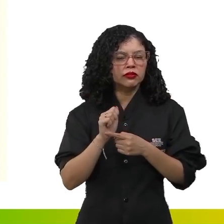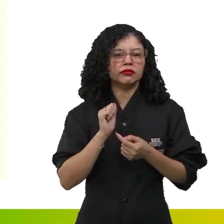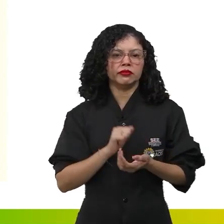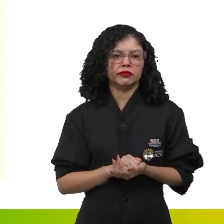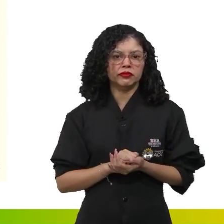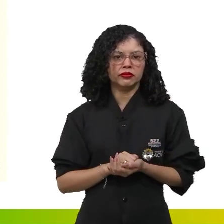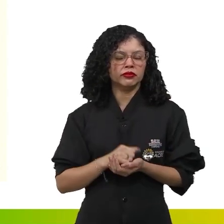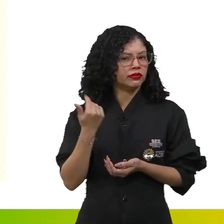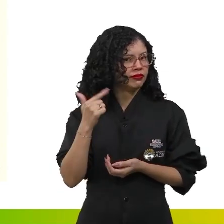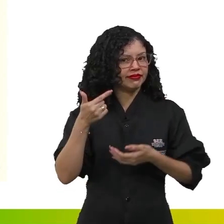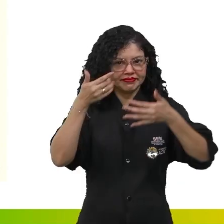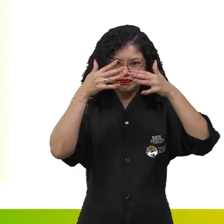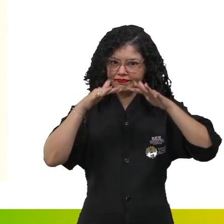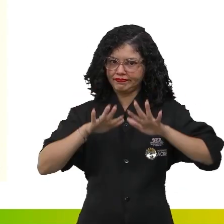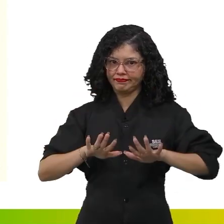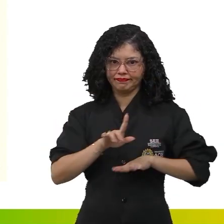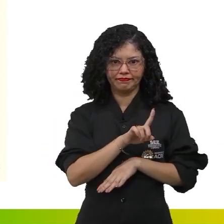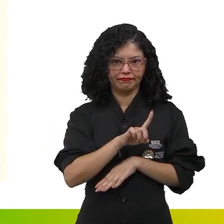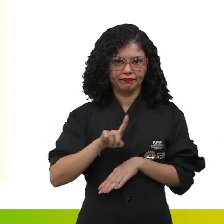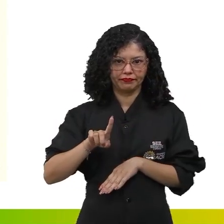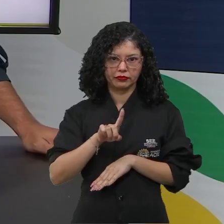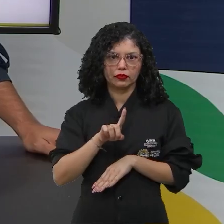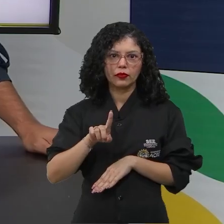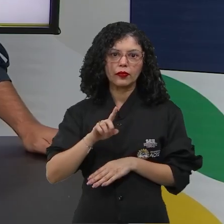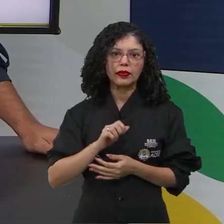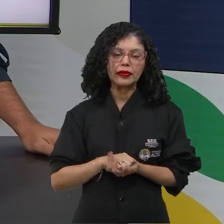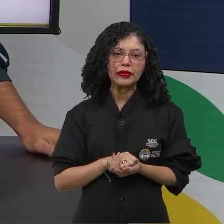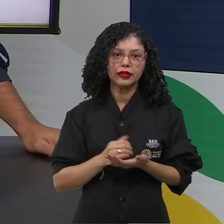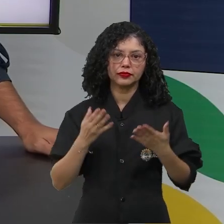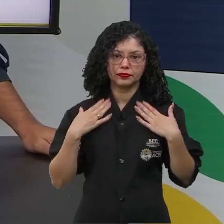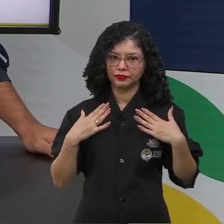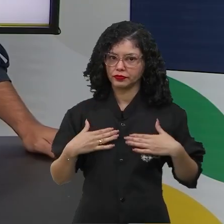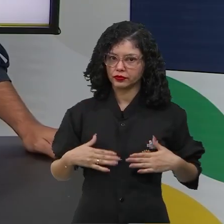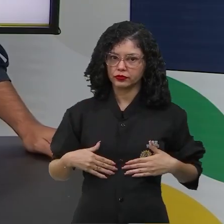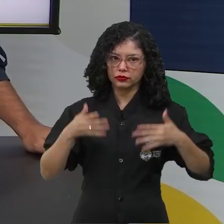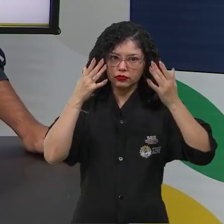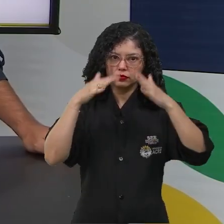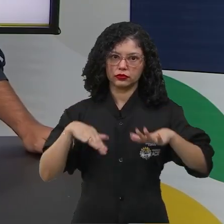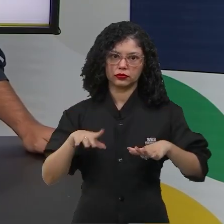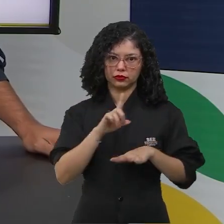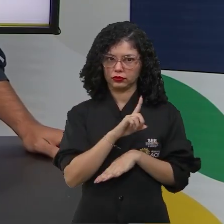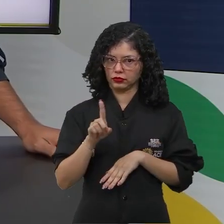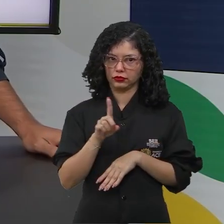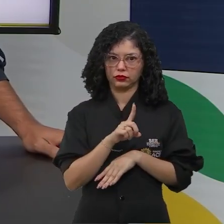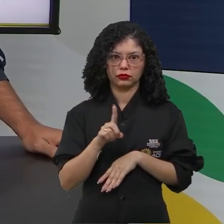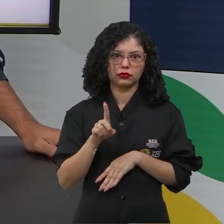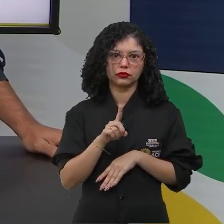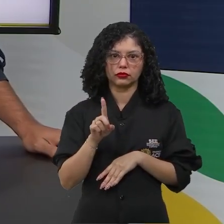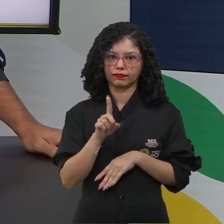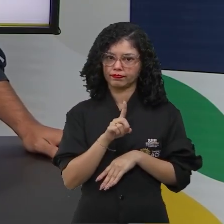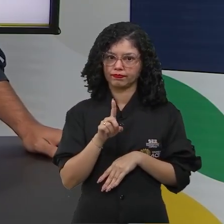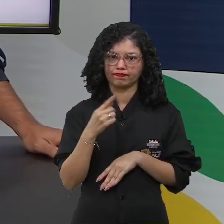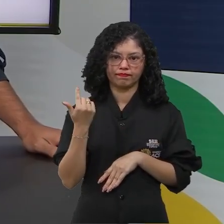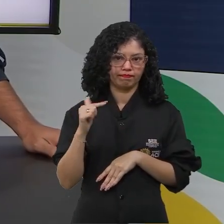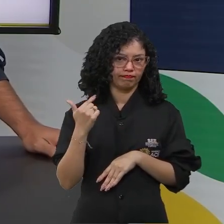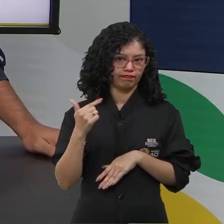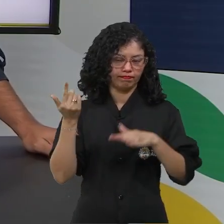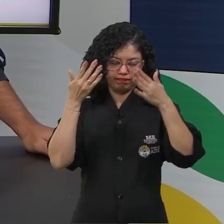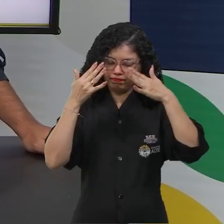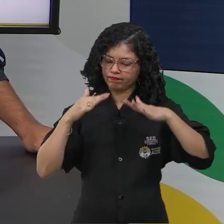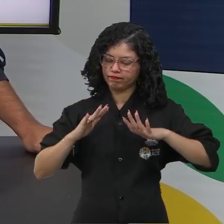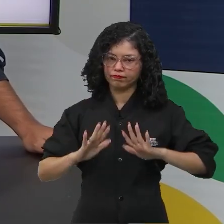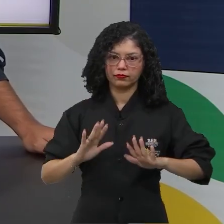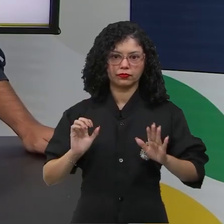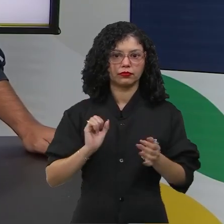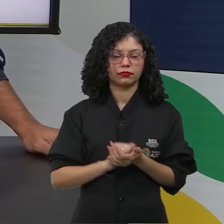sintéticas, ou seja, não é natural. Aqui, aquele meme, eu sou toda natural, bonita pra caramba. O anabolizante não tem nada de natural. Ele